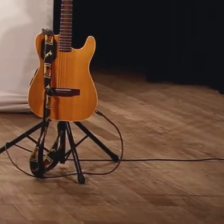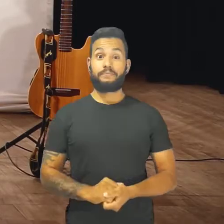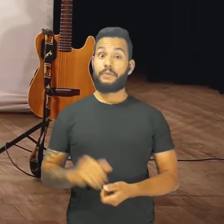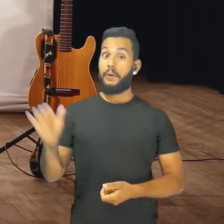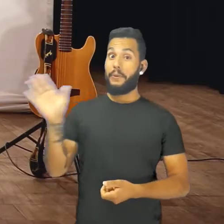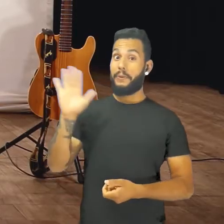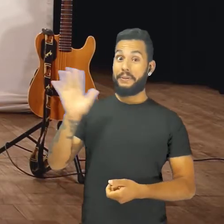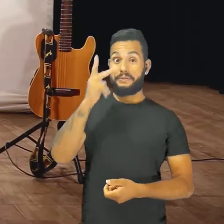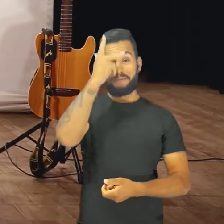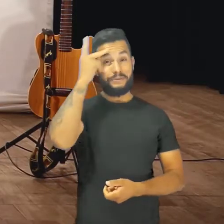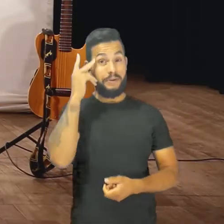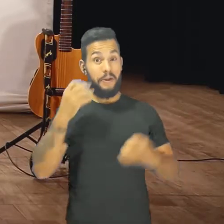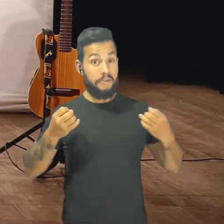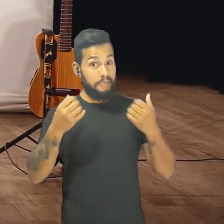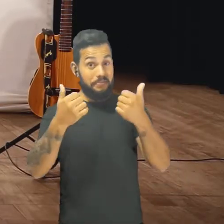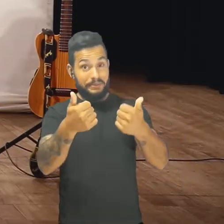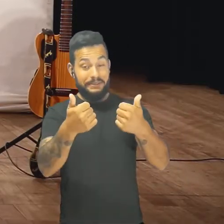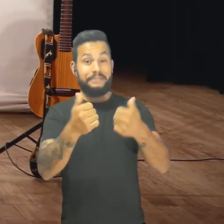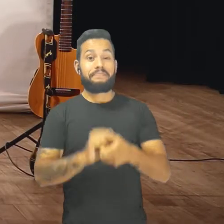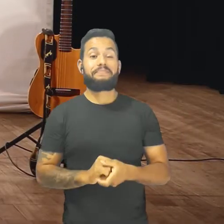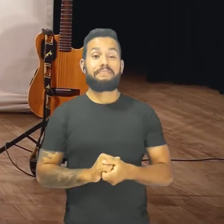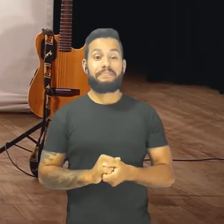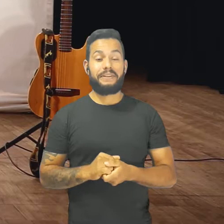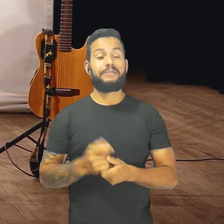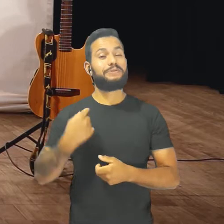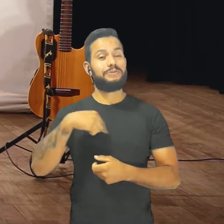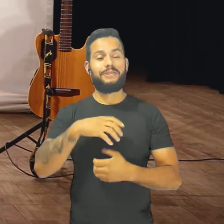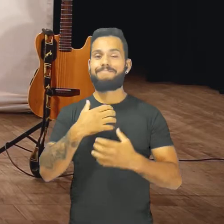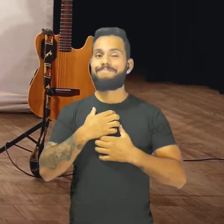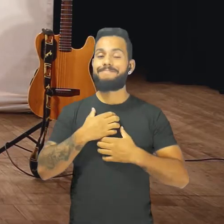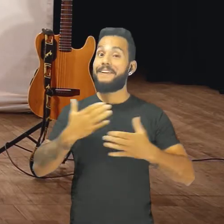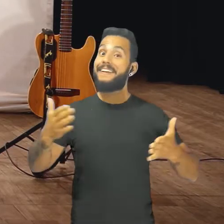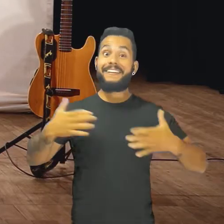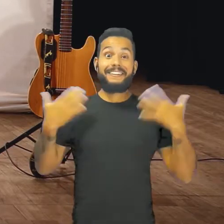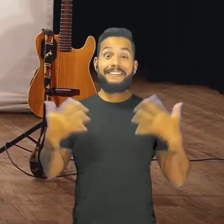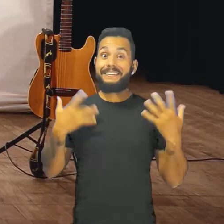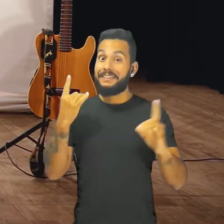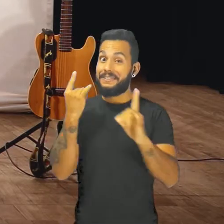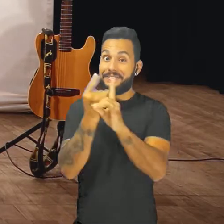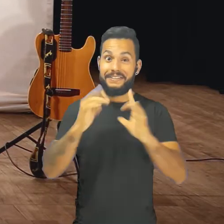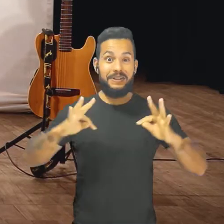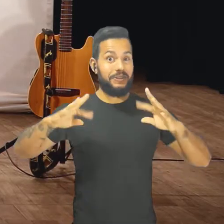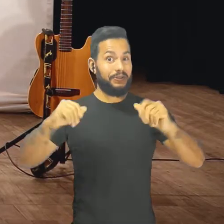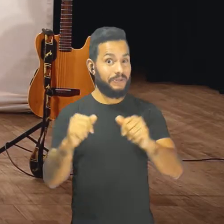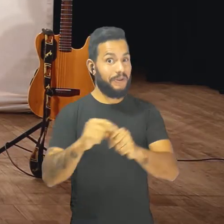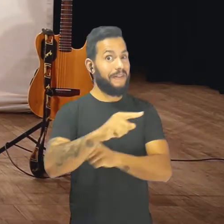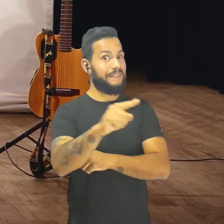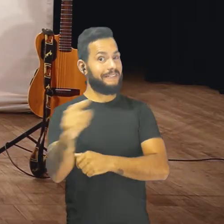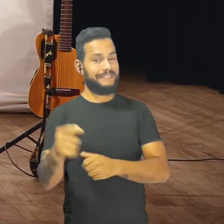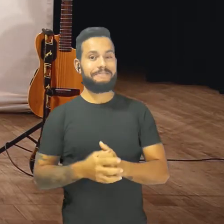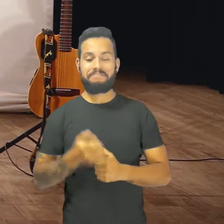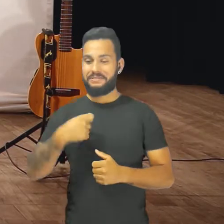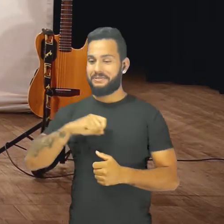Olá, pessoal! Como estão? Para a gente é sempre uma alegria imensa encontrar com todos vocês.